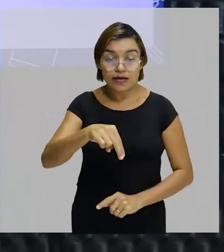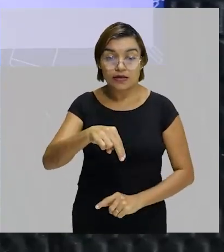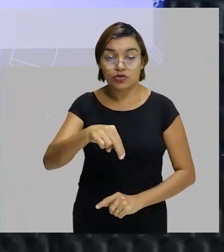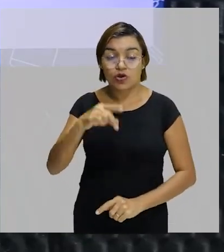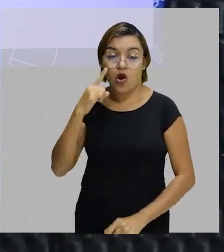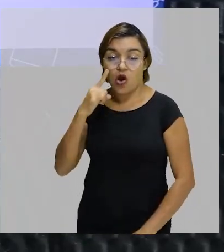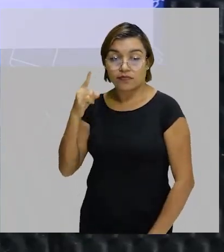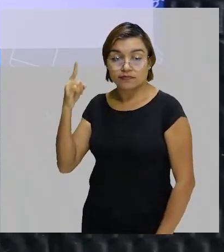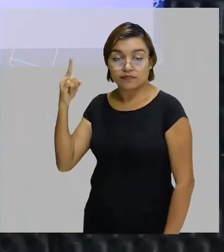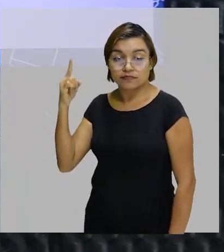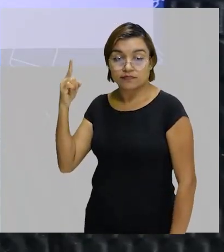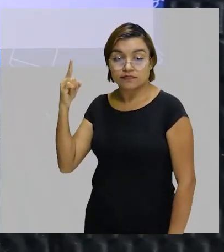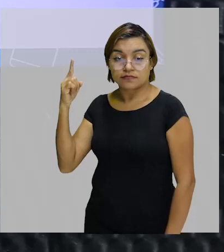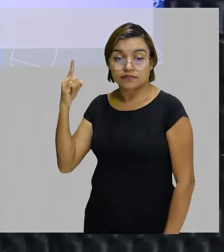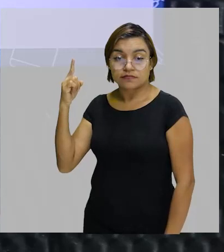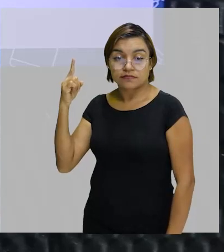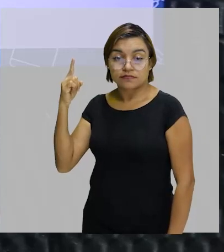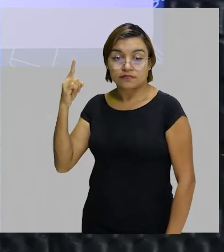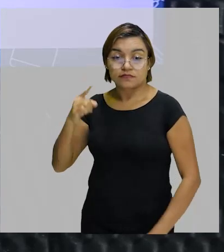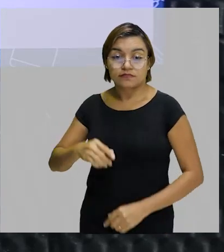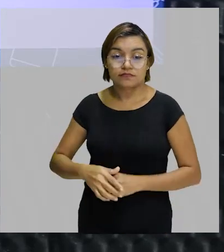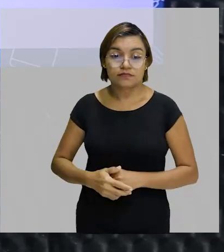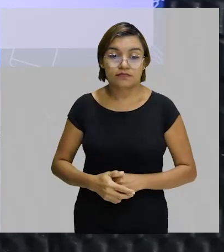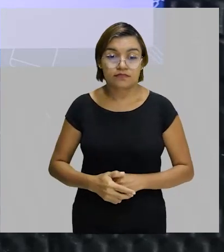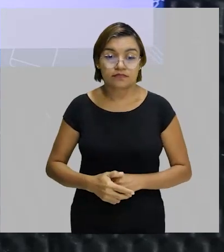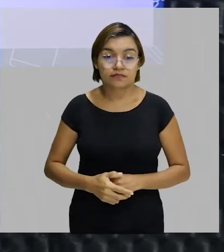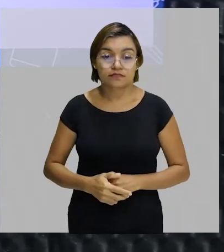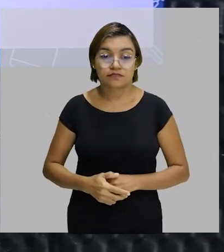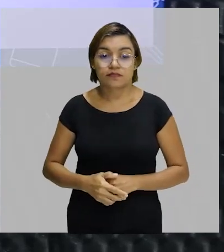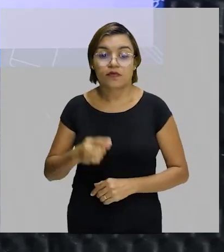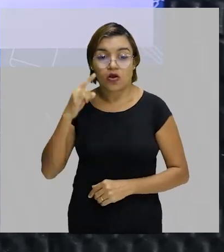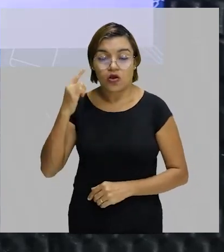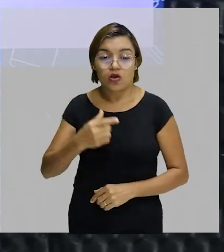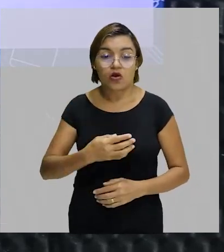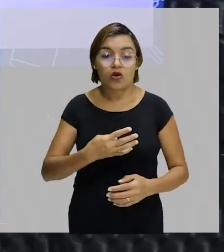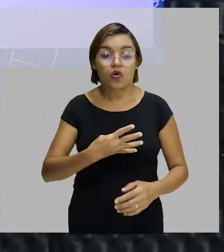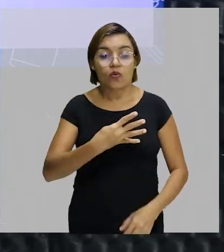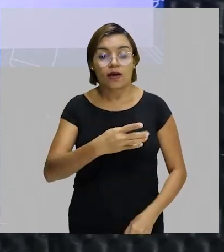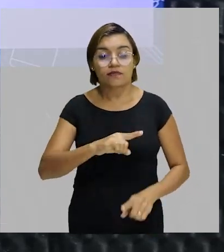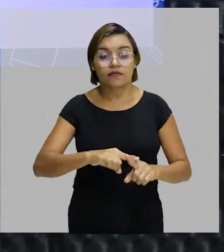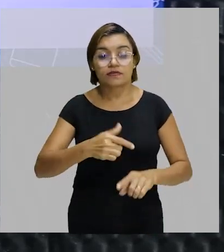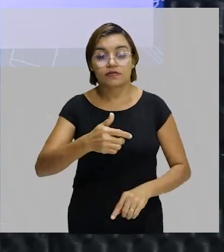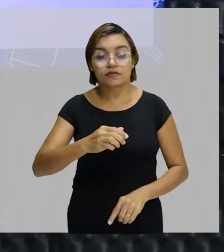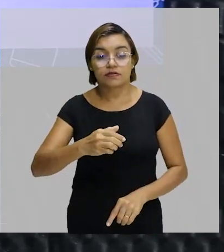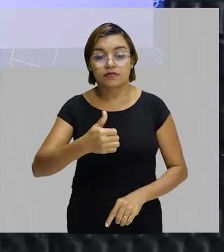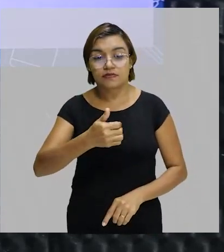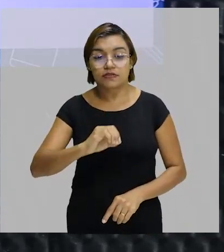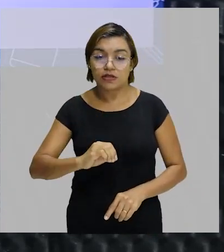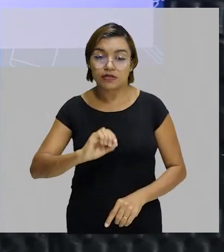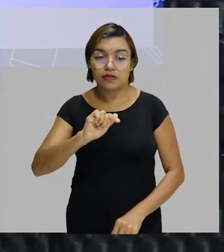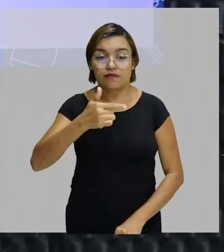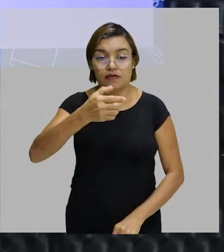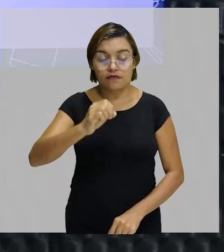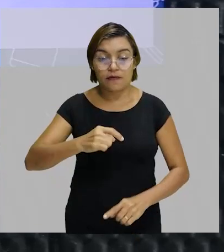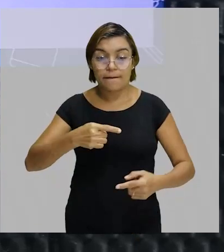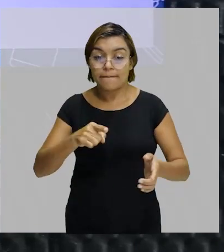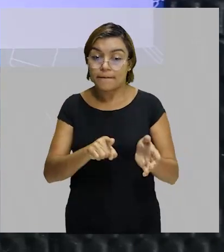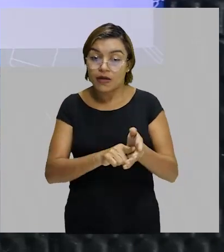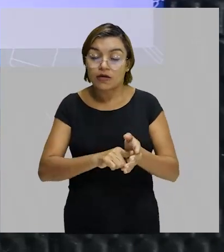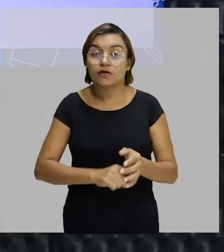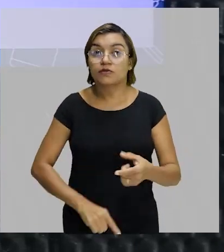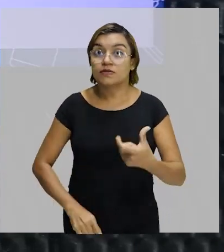átomos inicial. 4 vezes 10 elevado a 20 menos 6 vezes 10 elevado a